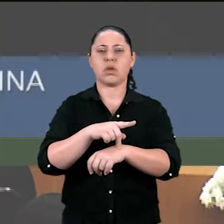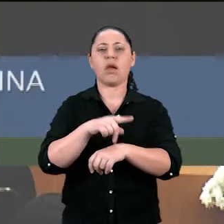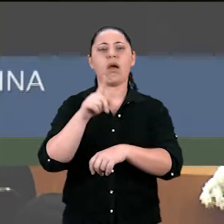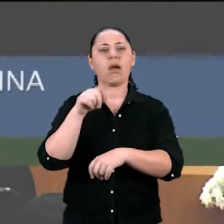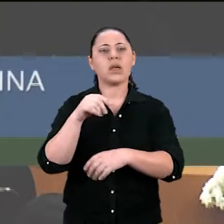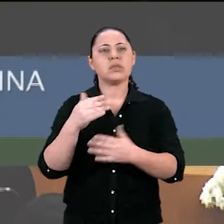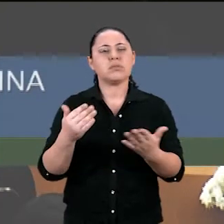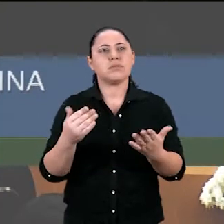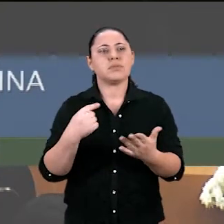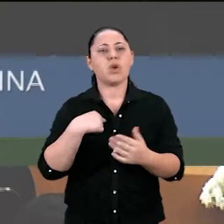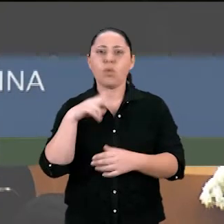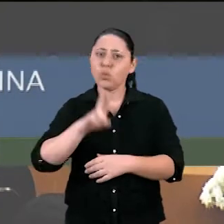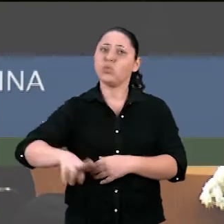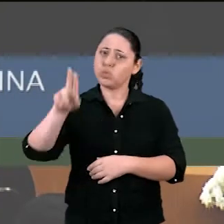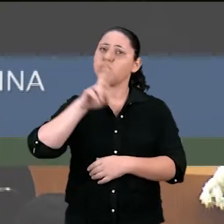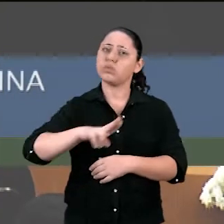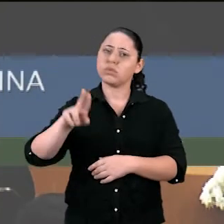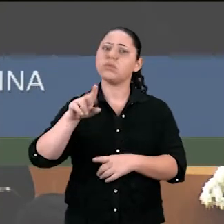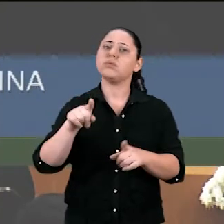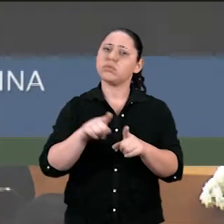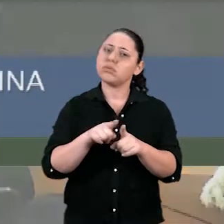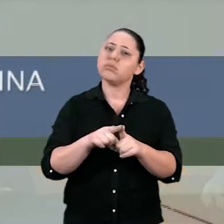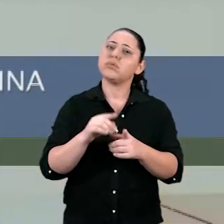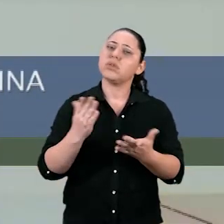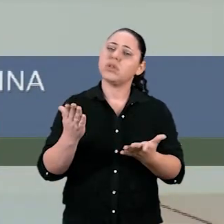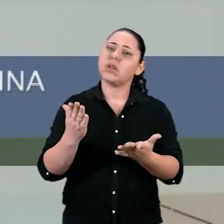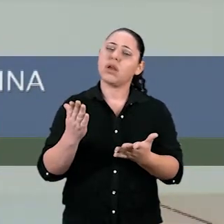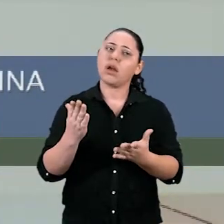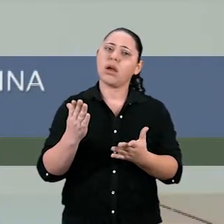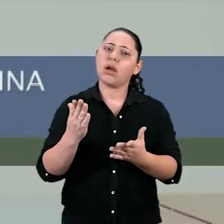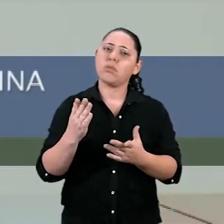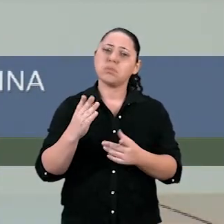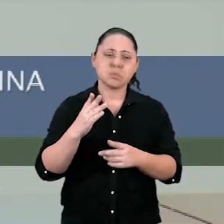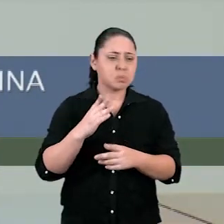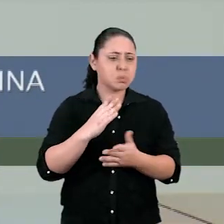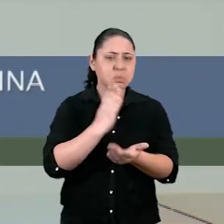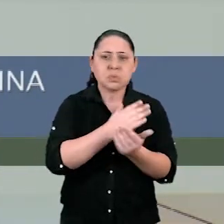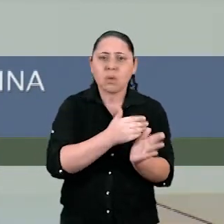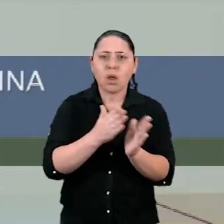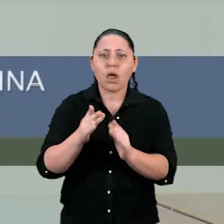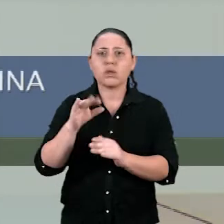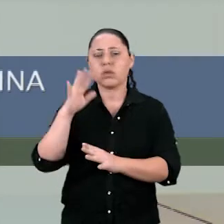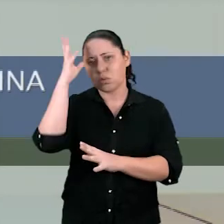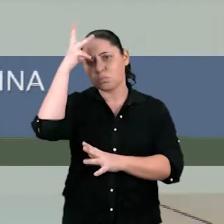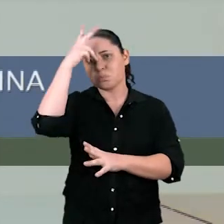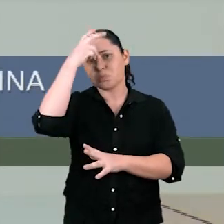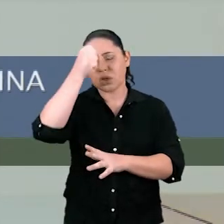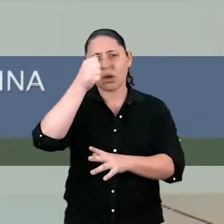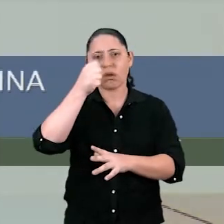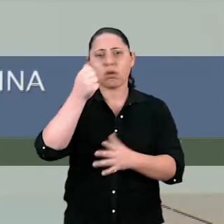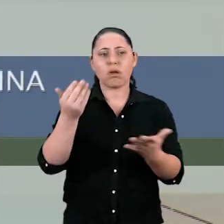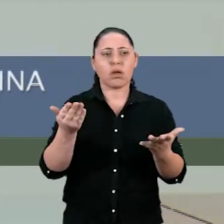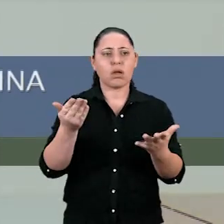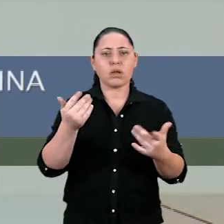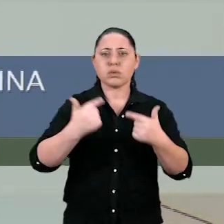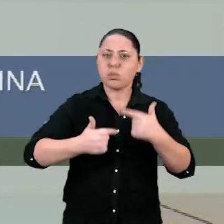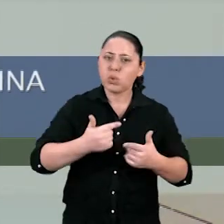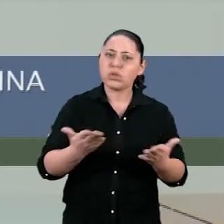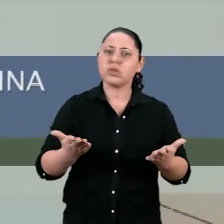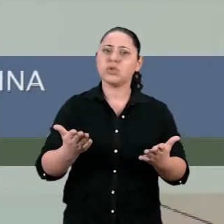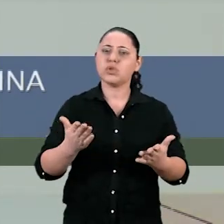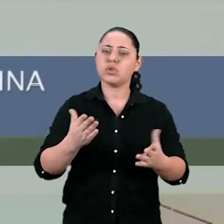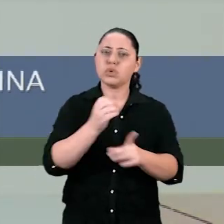E, inclusive, utilizar o instrumento até para esse processo, né, de decisório até